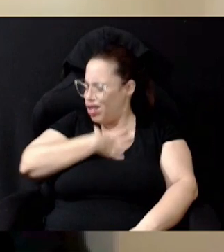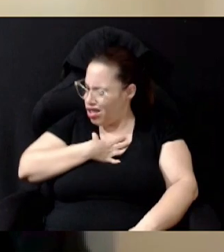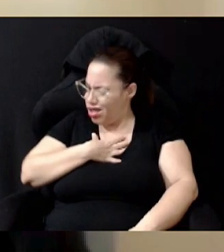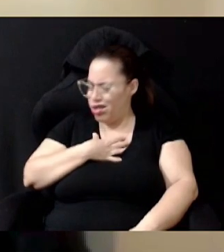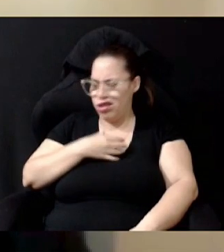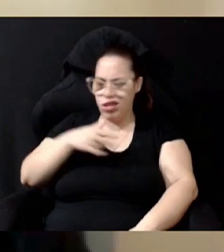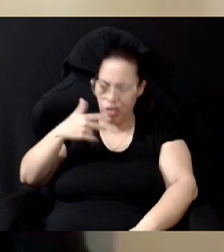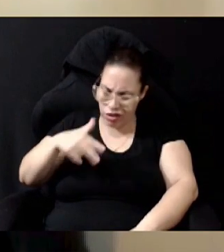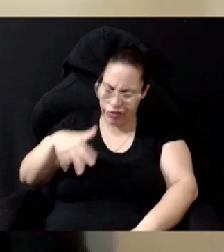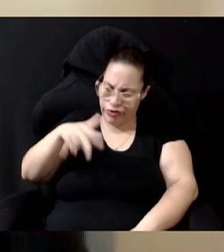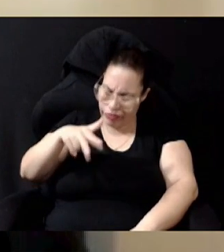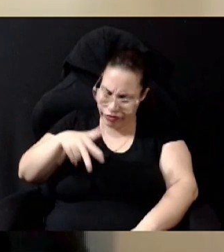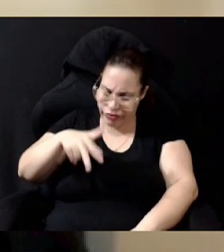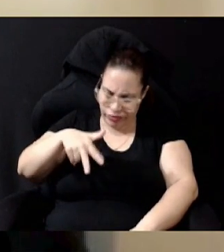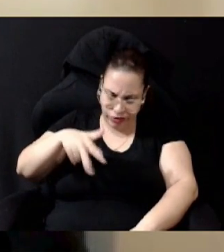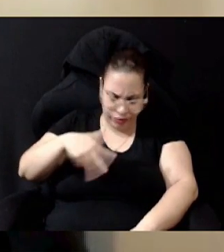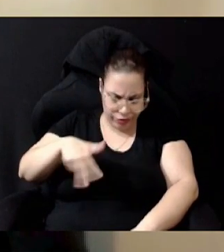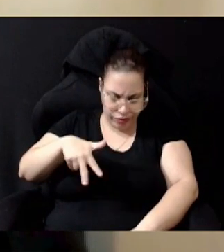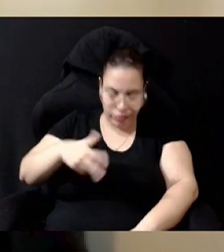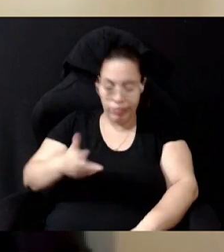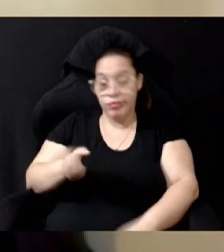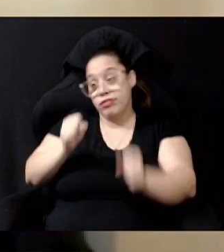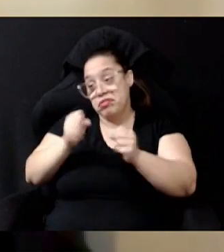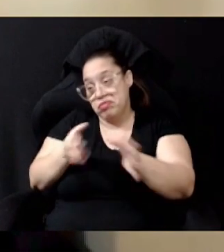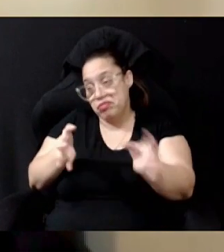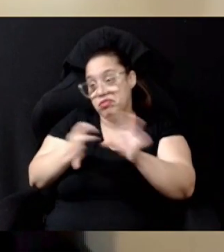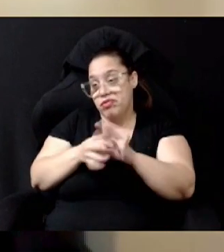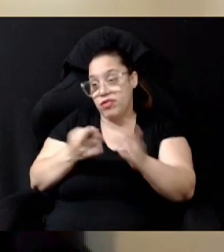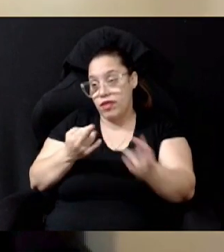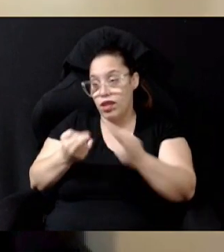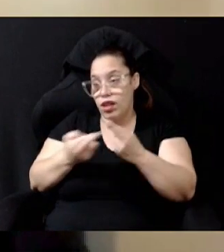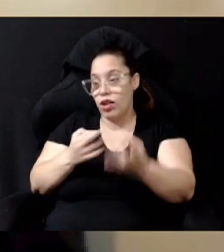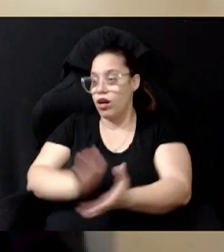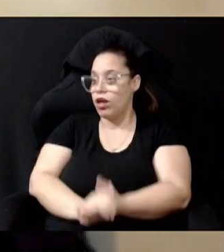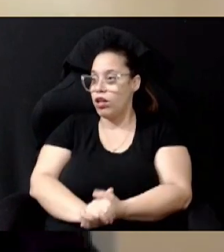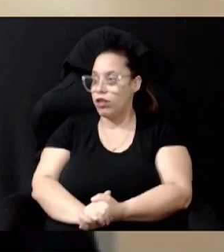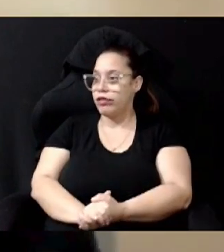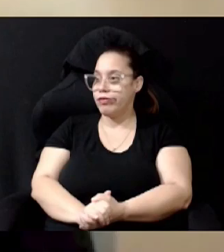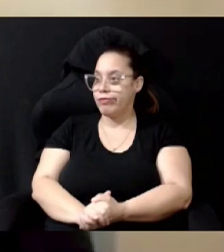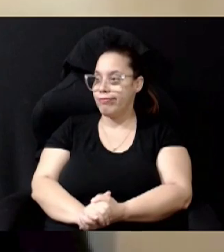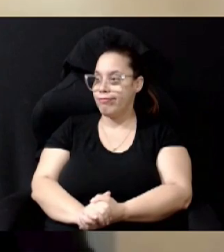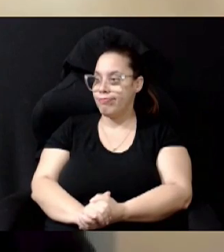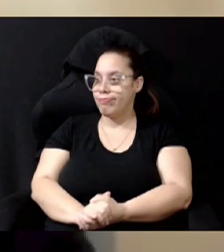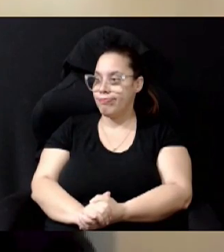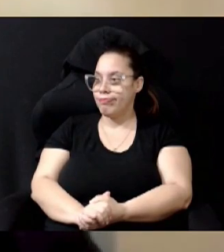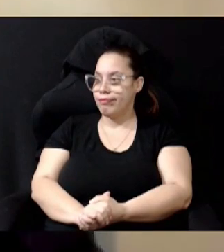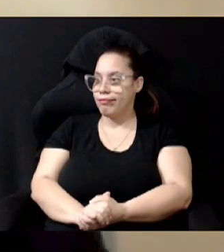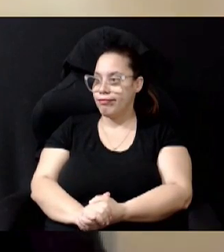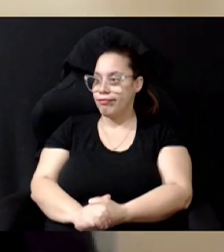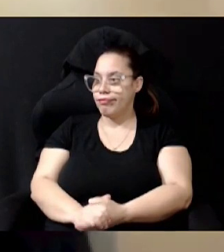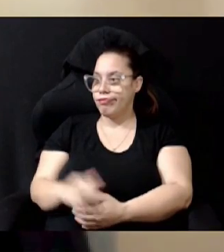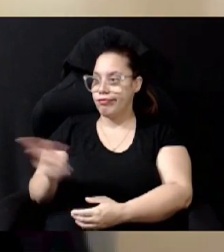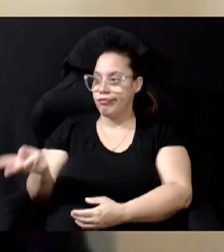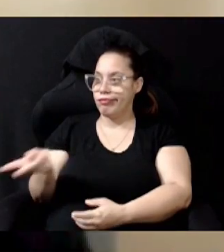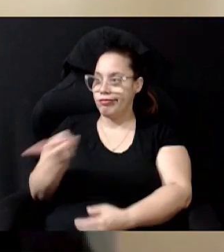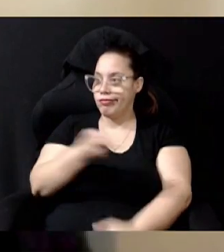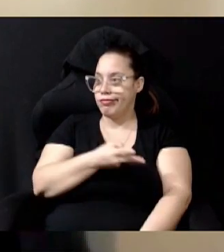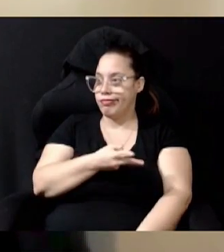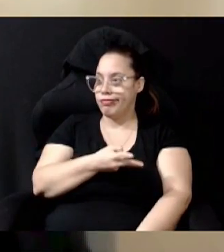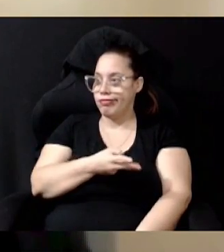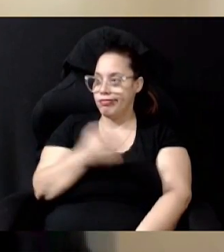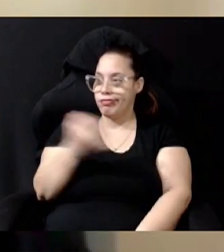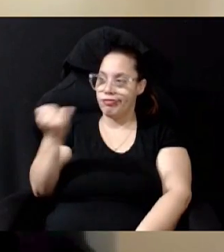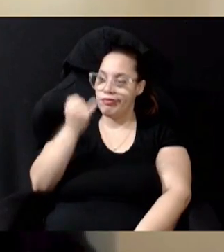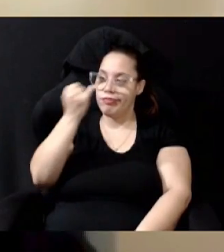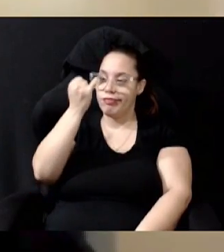o movimento também podem estar associados. Então, os dois aspectos são bastante importantes para se pensar